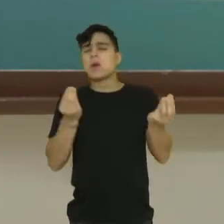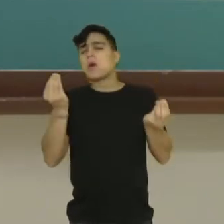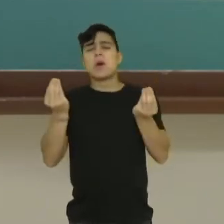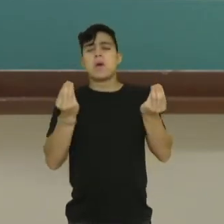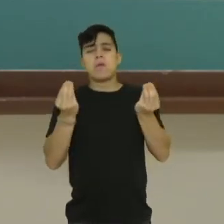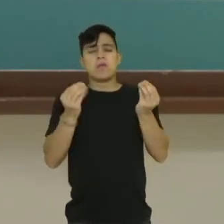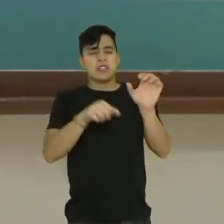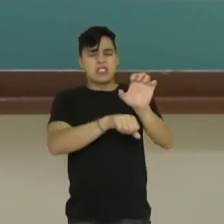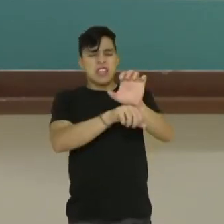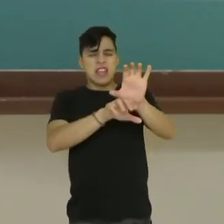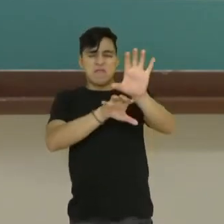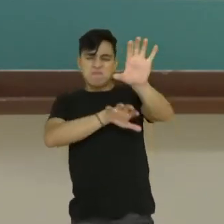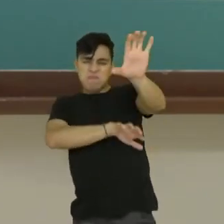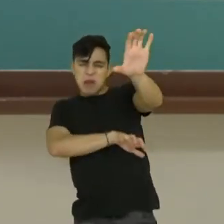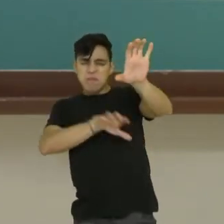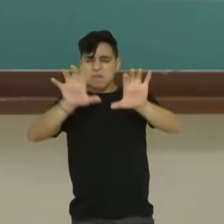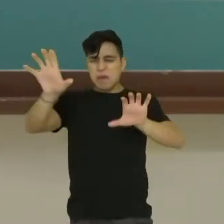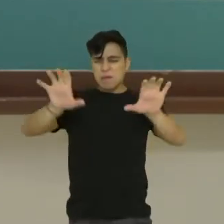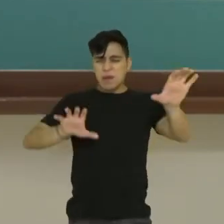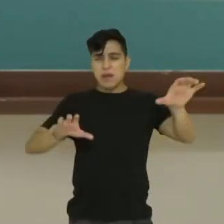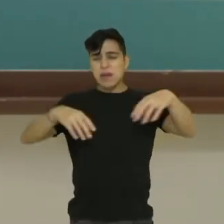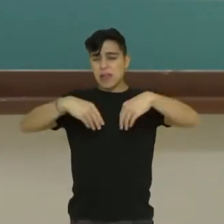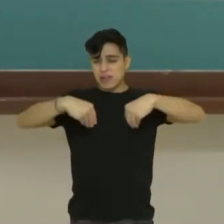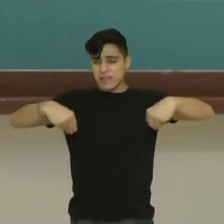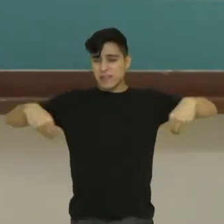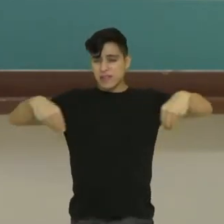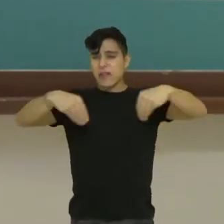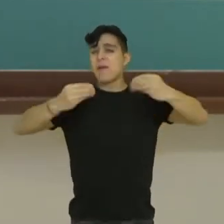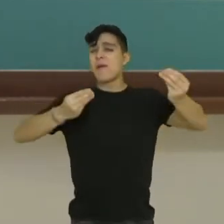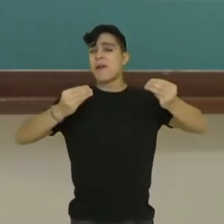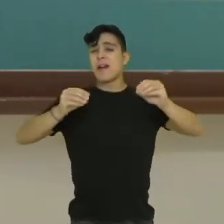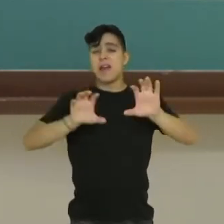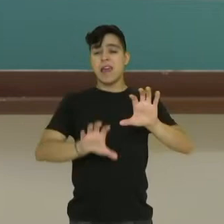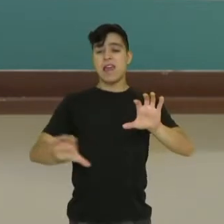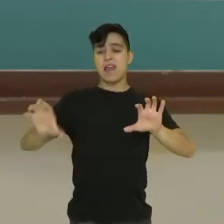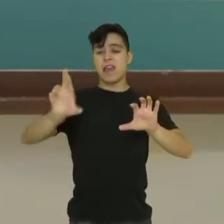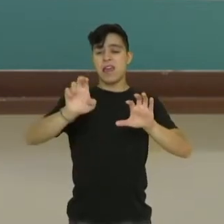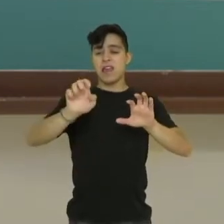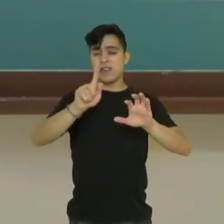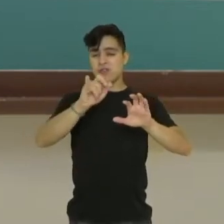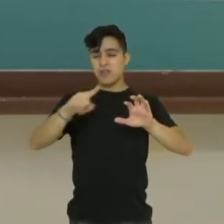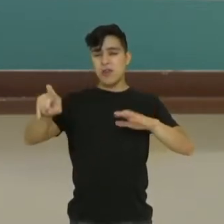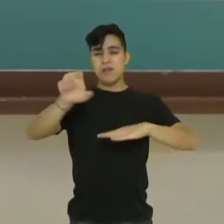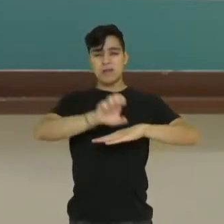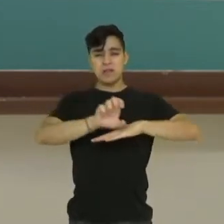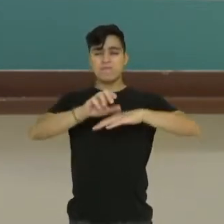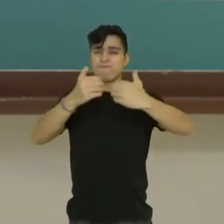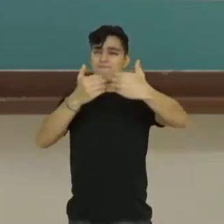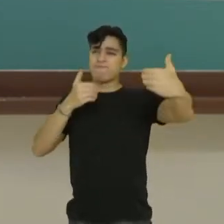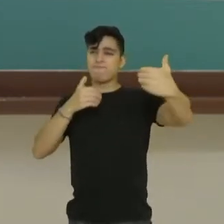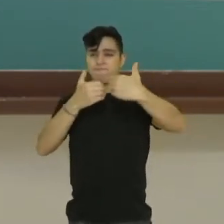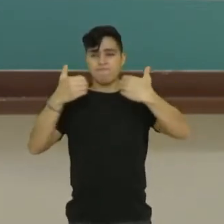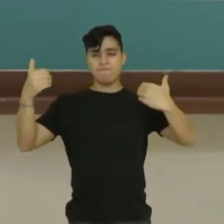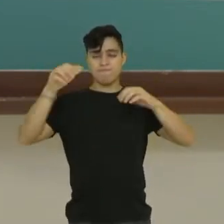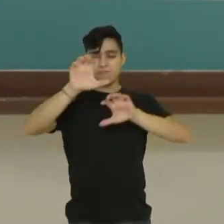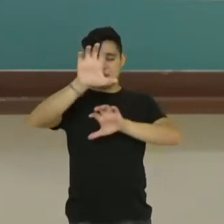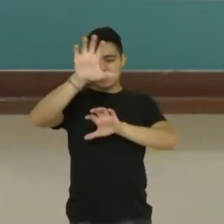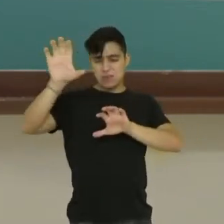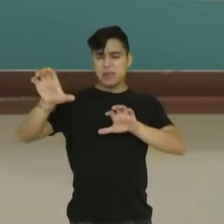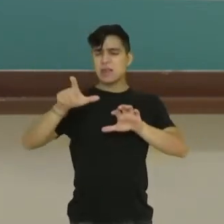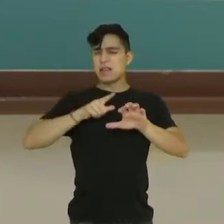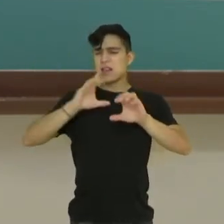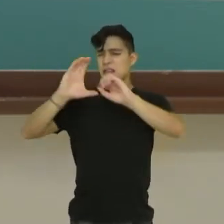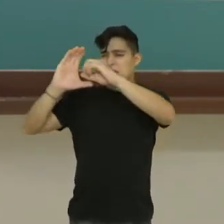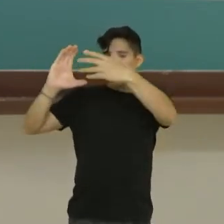em territórios ou regiões. Essas regiões, elas acabam apresentando muitas características em